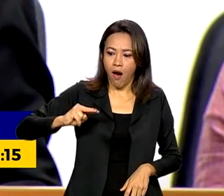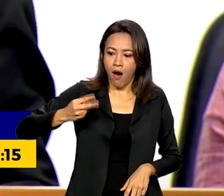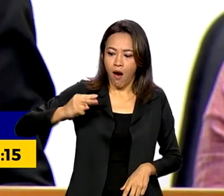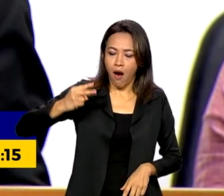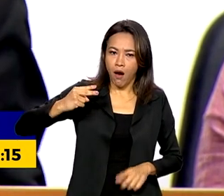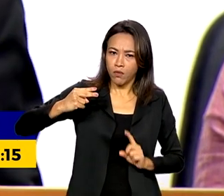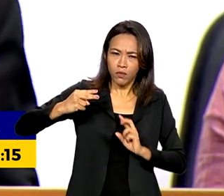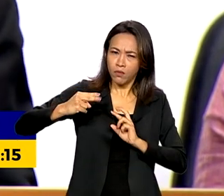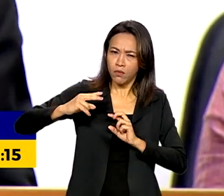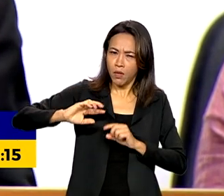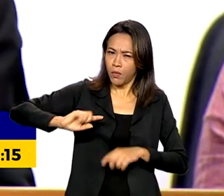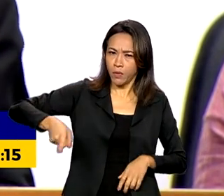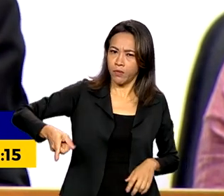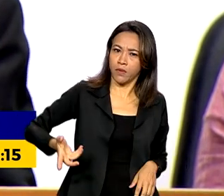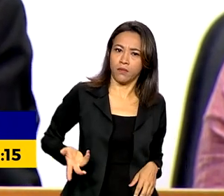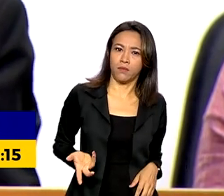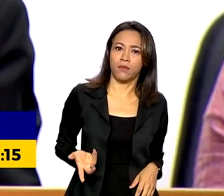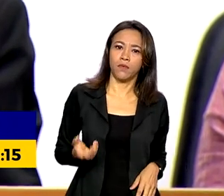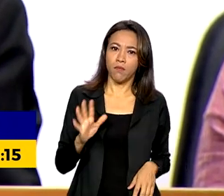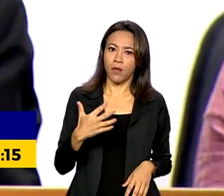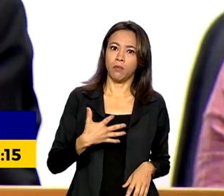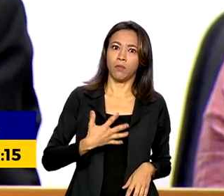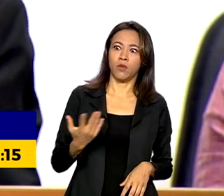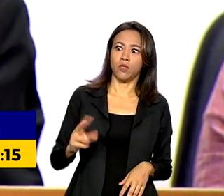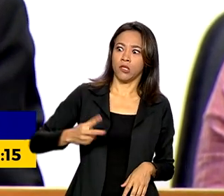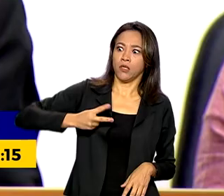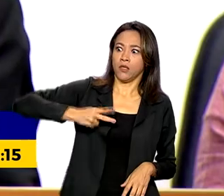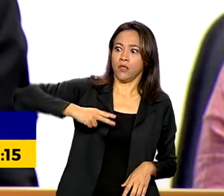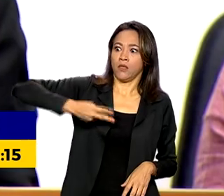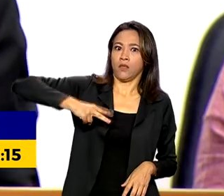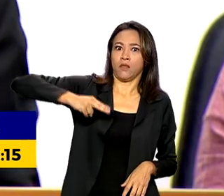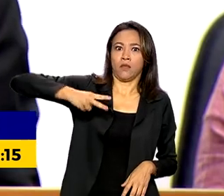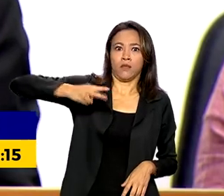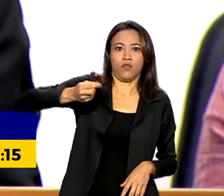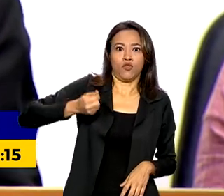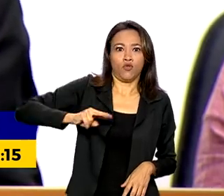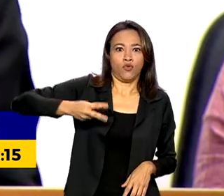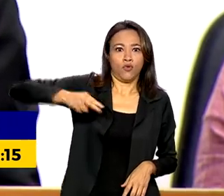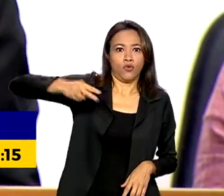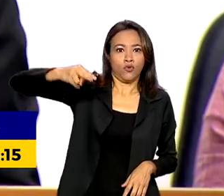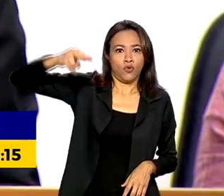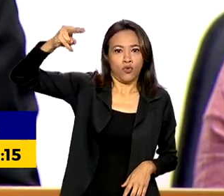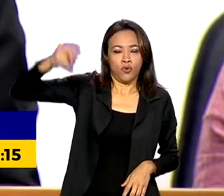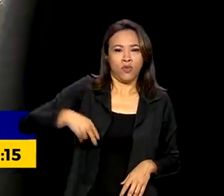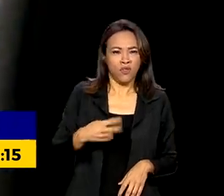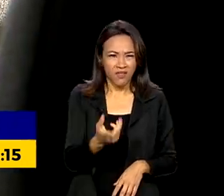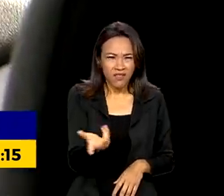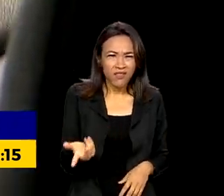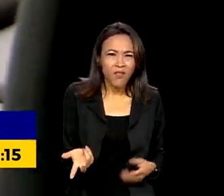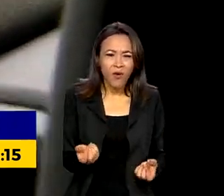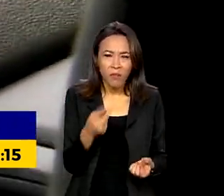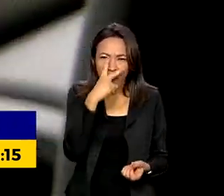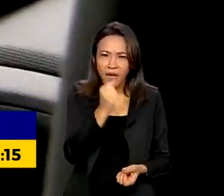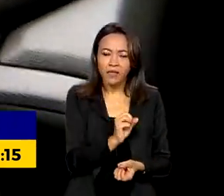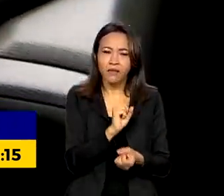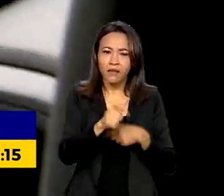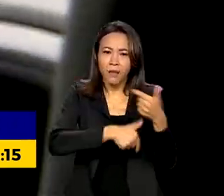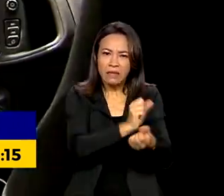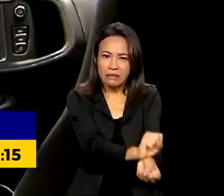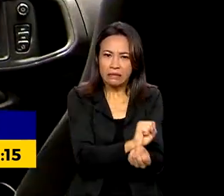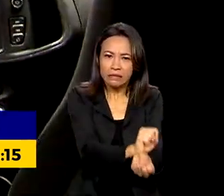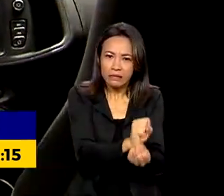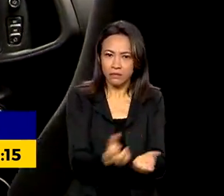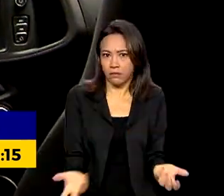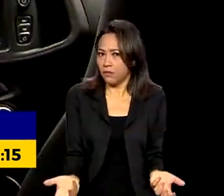mas não pode ser um lucro extravagante a tal ponto de representar superexploração do trabalho. Hoje, esses